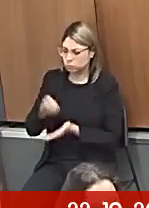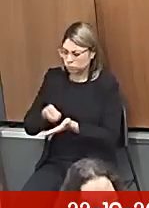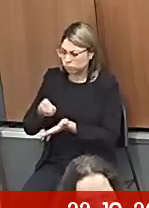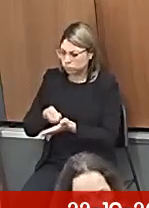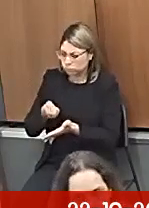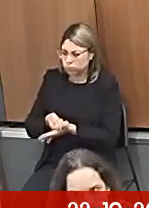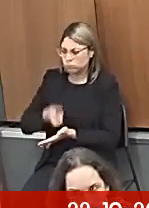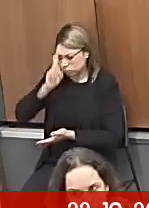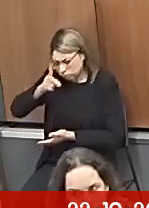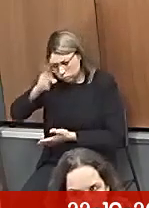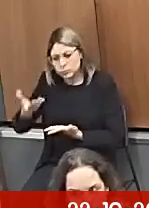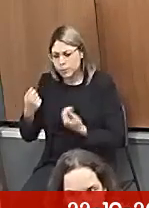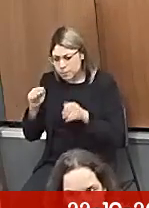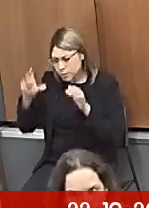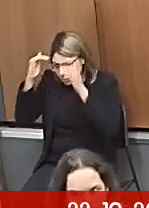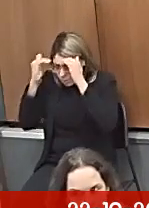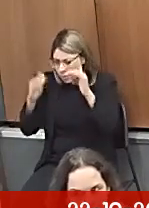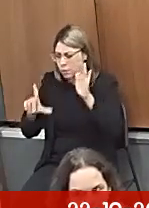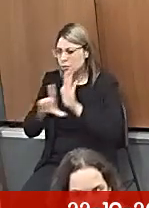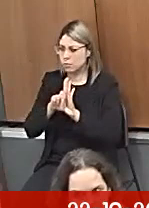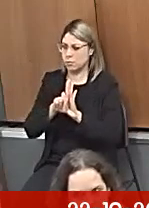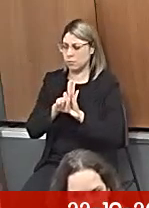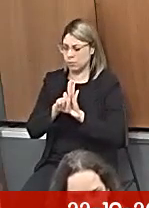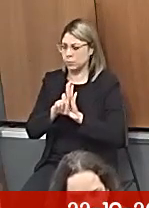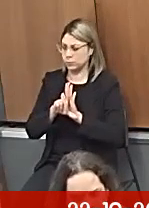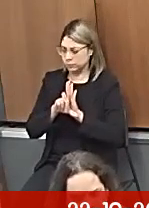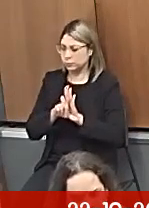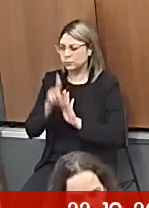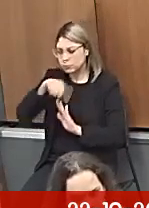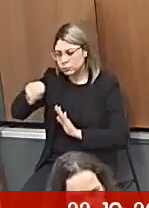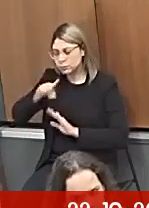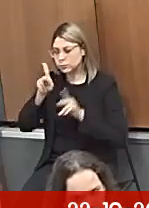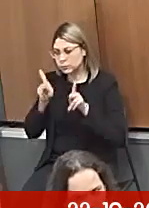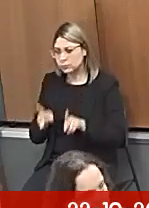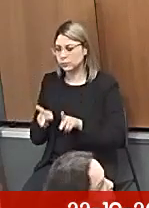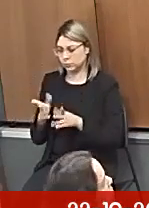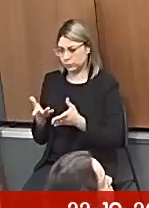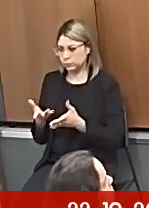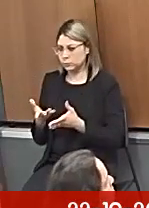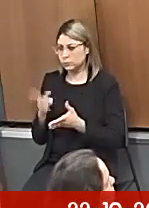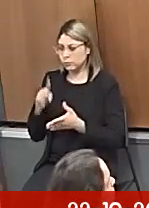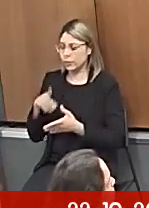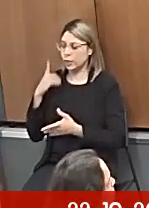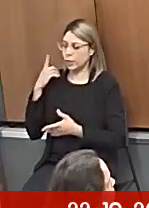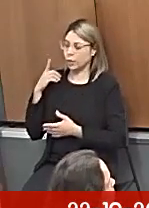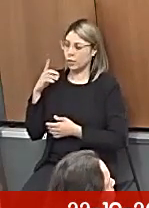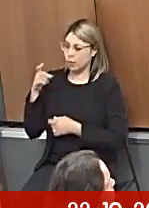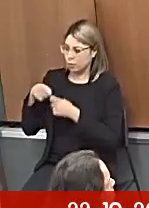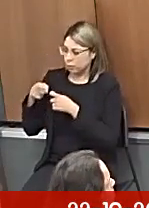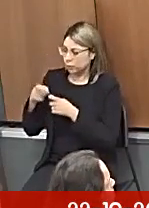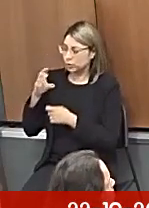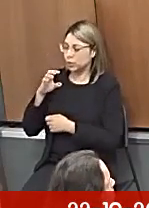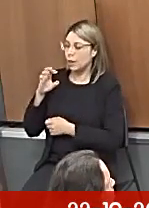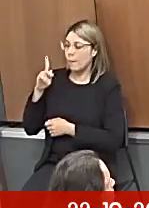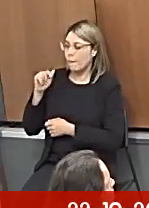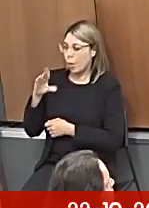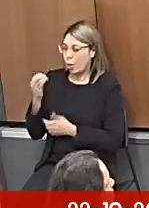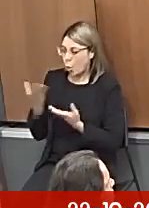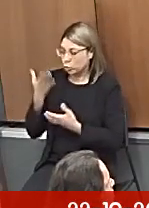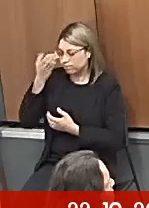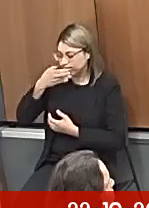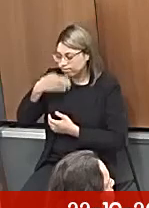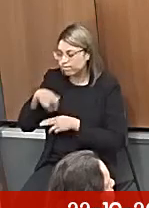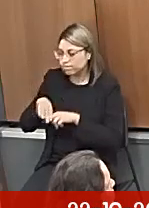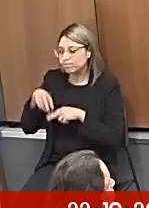cobrando, exigindo que a legislação seja cumprida e que essas pessoas pelas quais o doutor Paulo derramou as suas lágrimas nessa tarde,